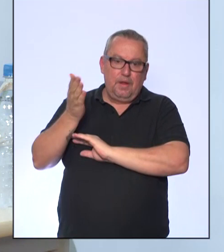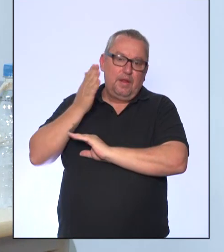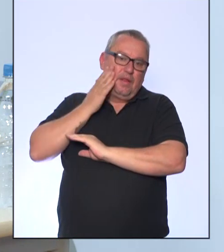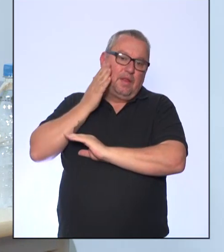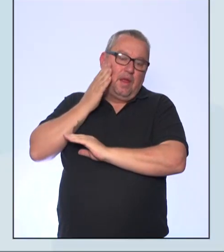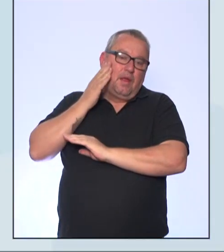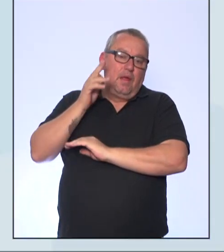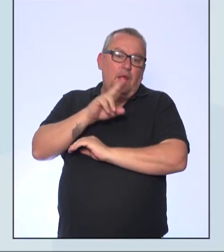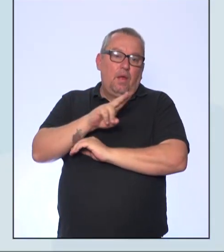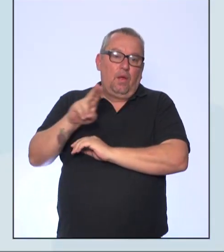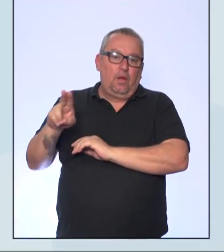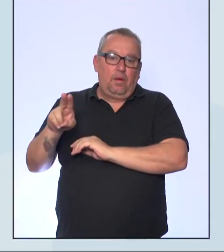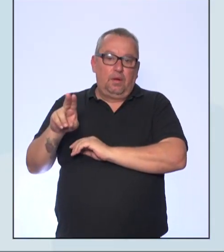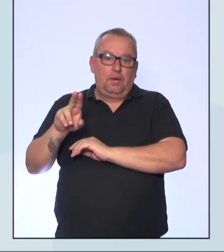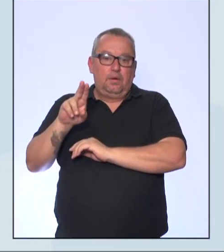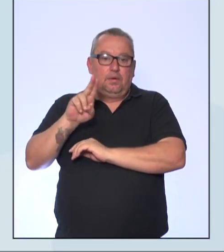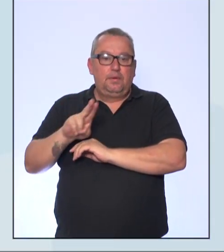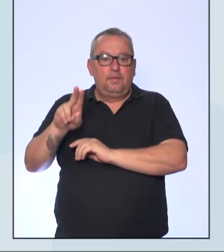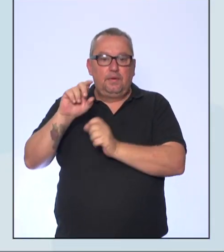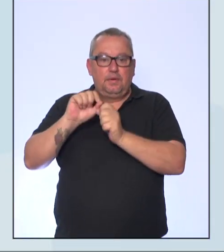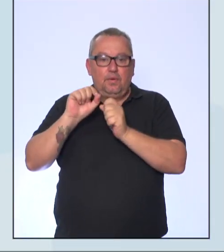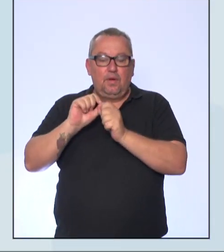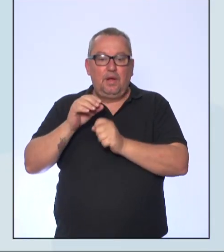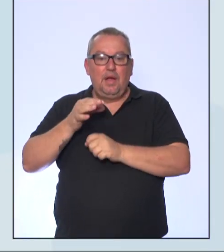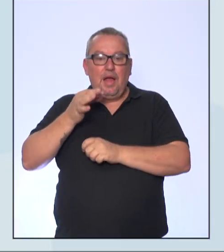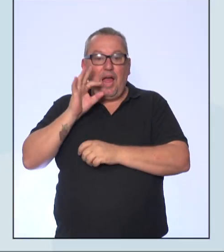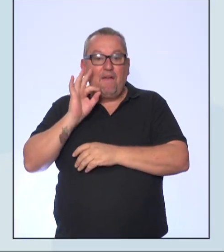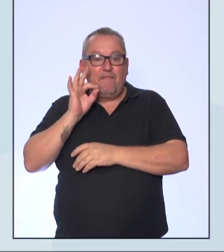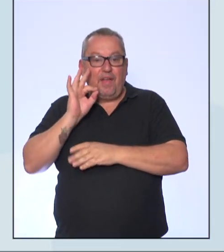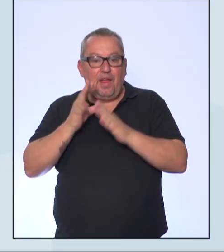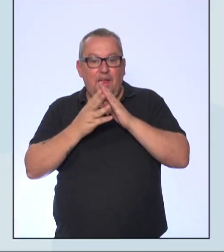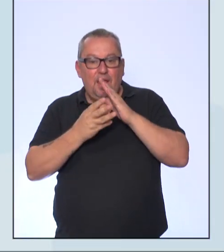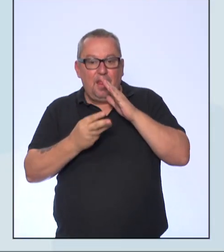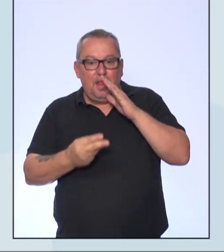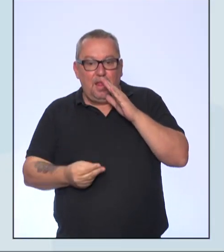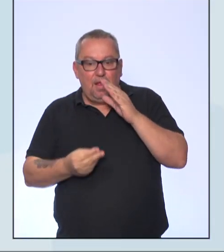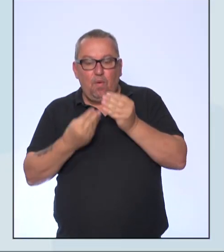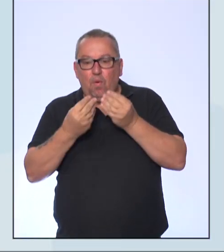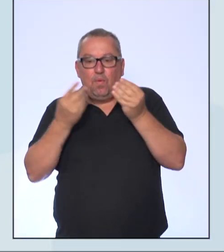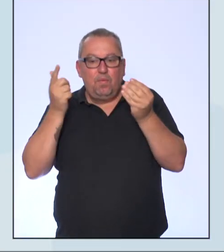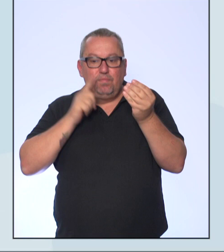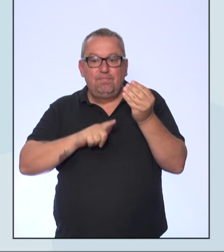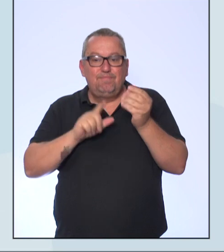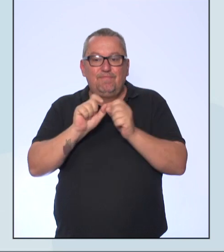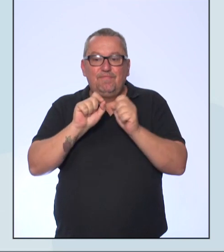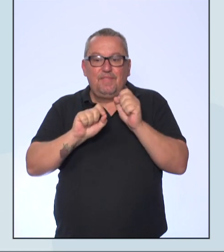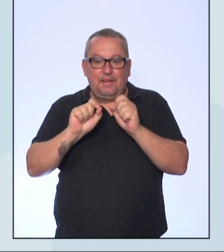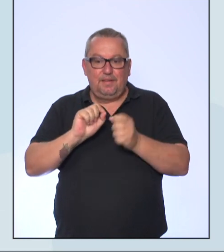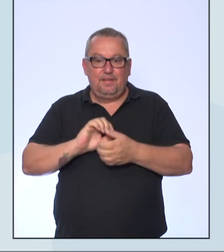é o nome utilizado para fazer o processo de filtração de café? Qual que seria esse processo?